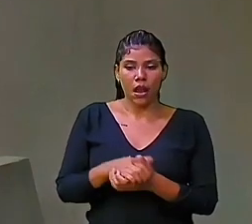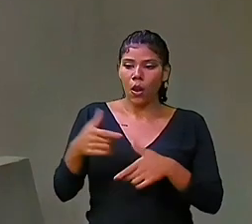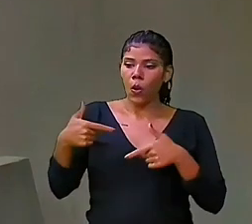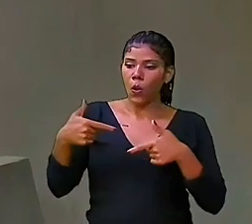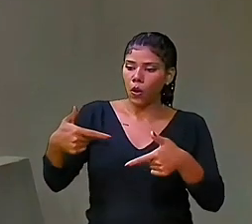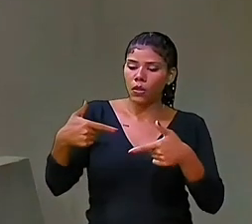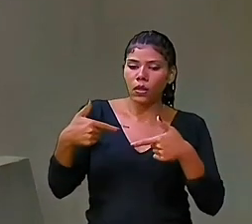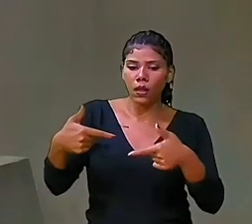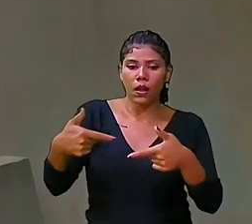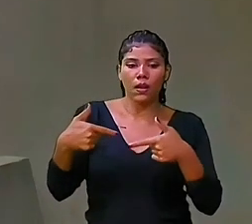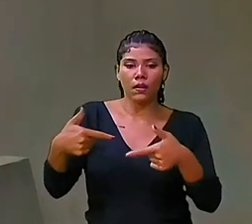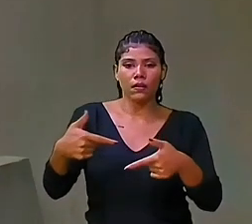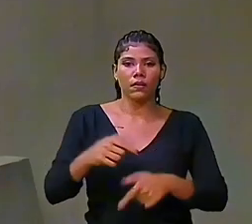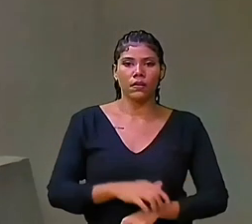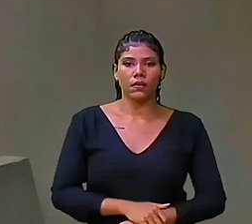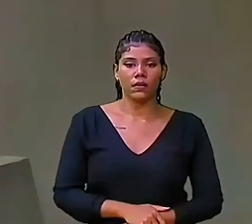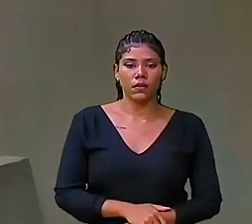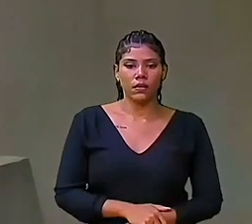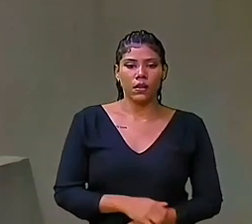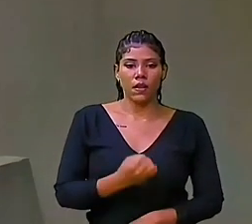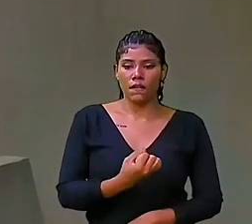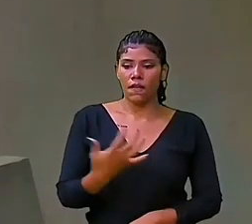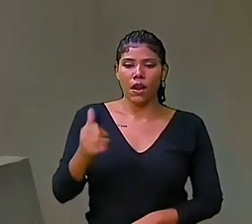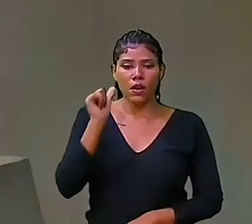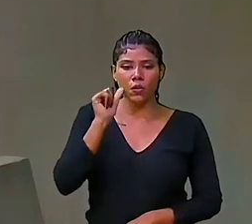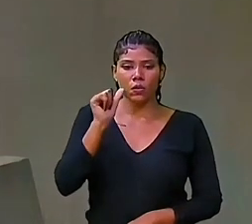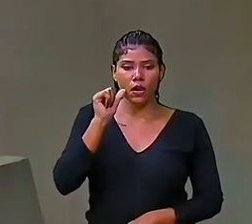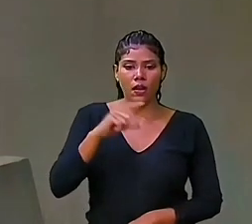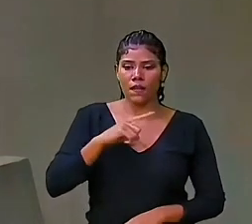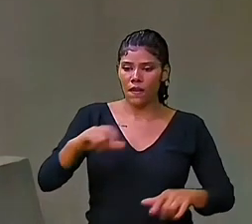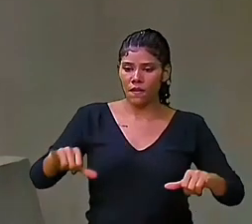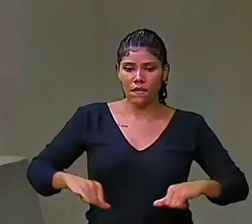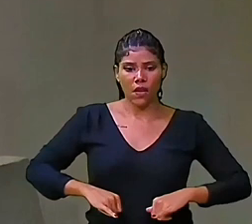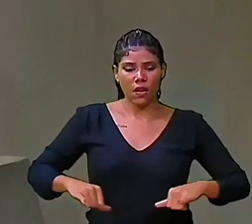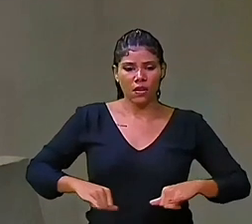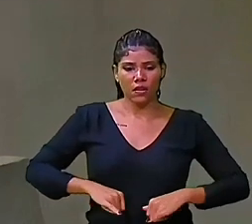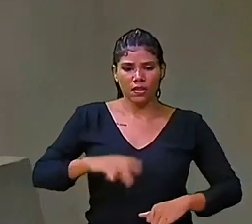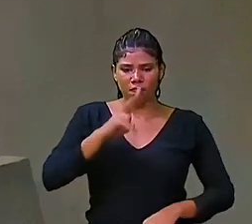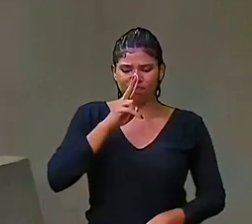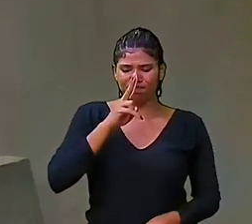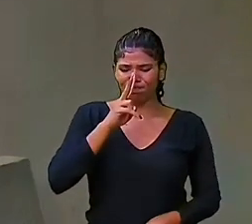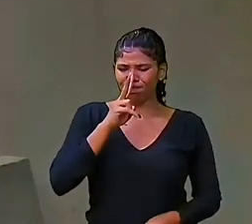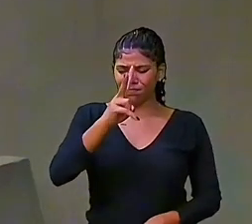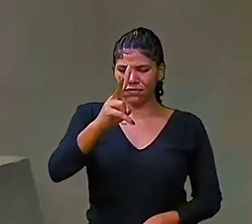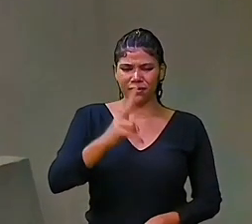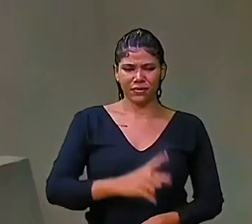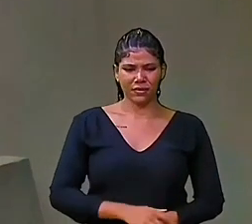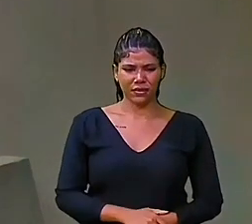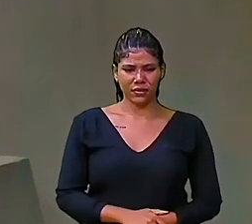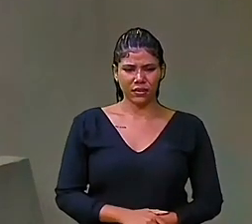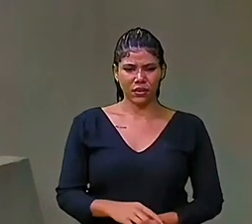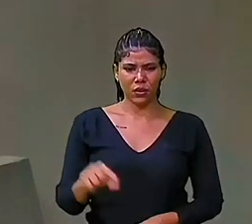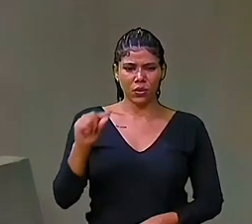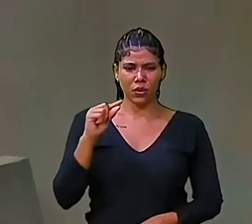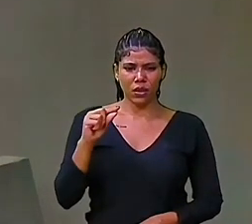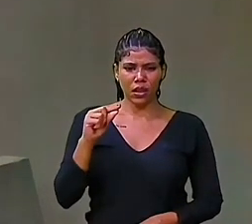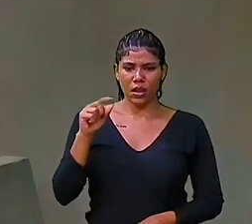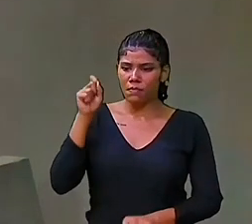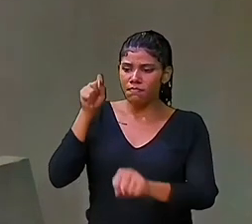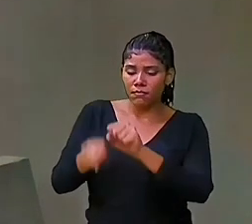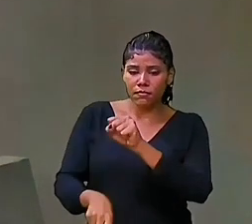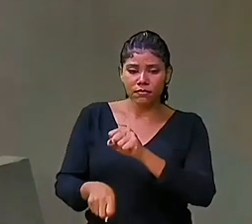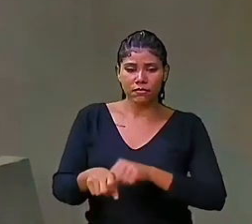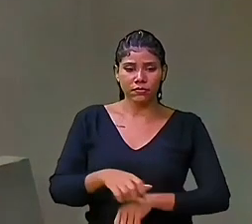militante, e, como tantas mulheres, sofreu uma violência inominável, que é a retirada da própria